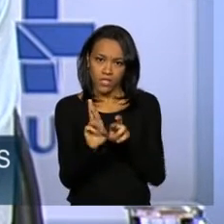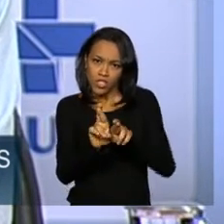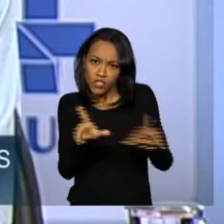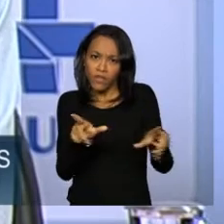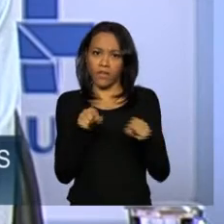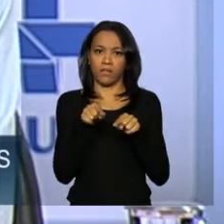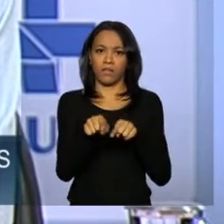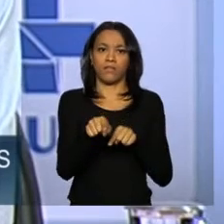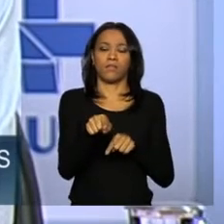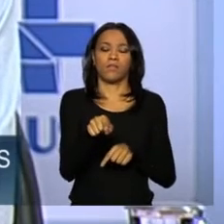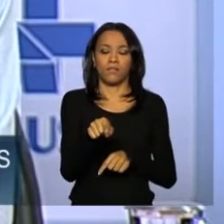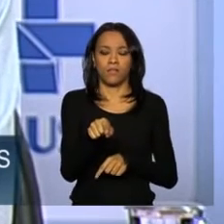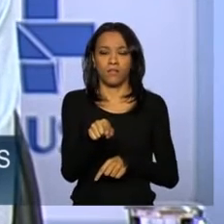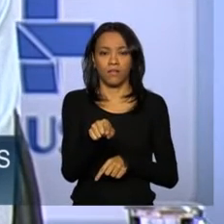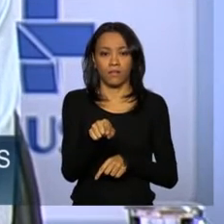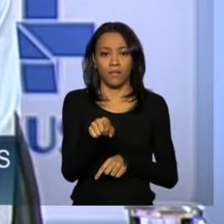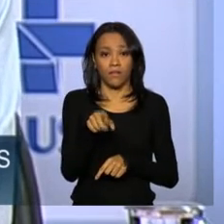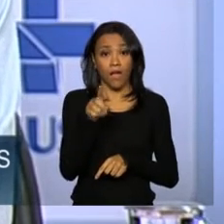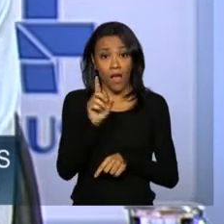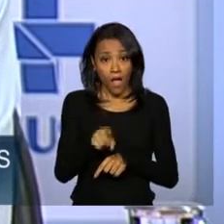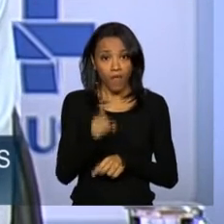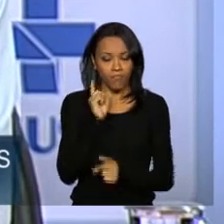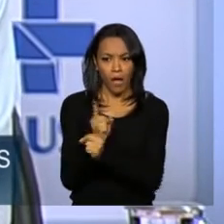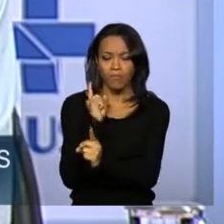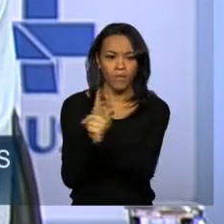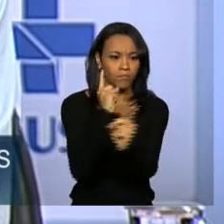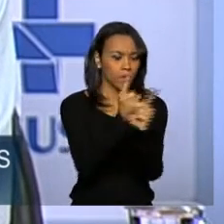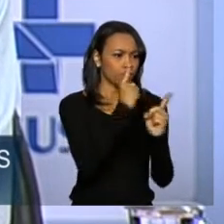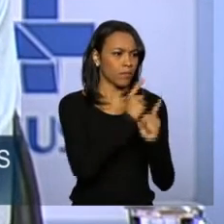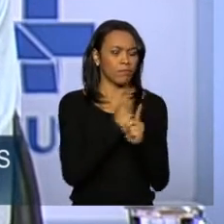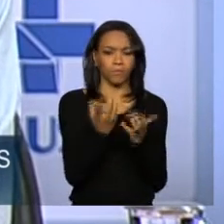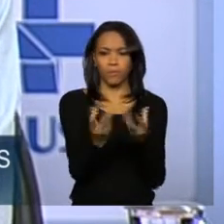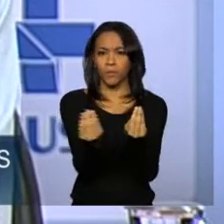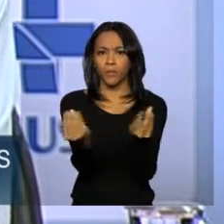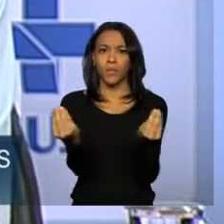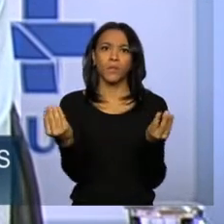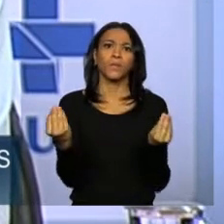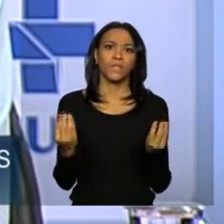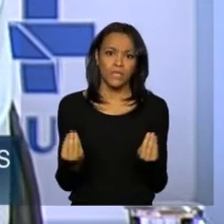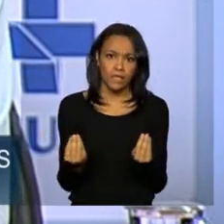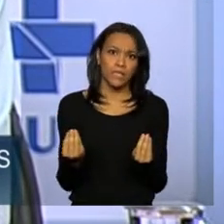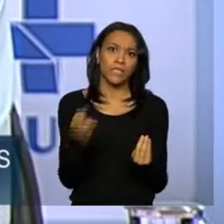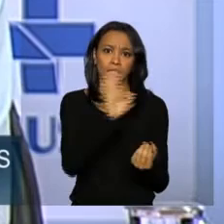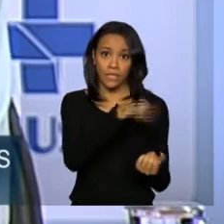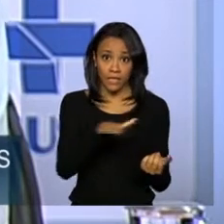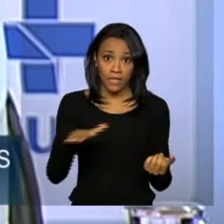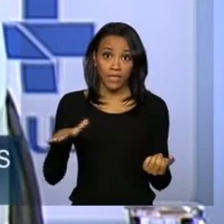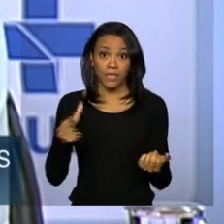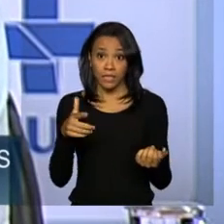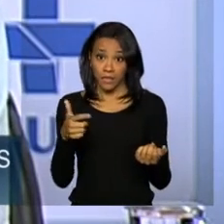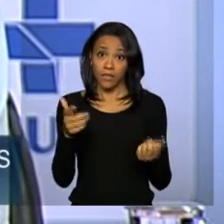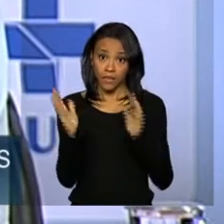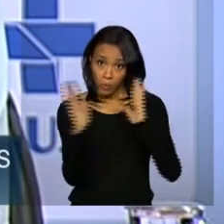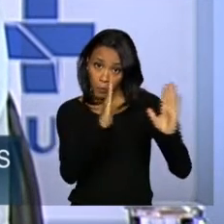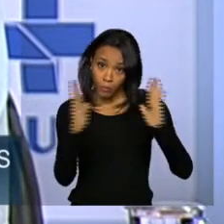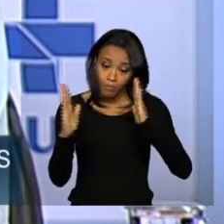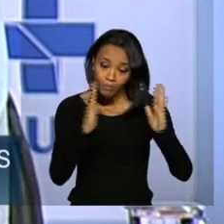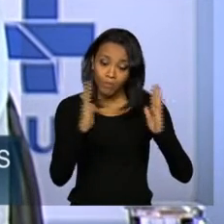leva a um grande número de notificações de crianças que estão na curva da